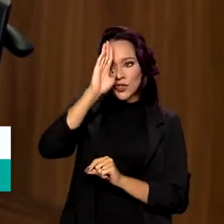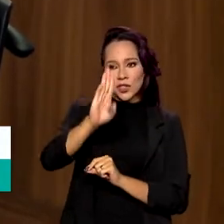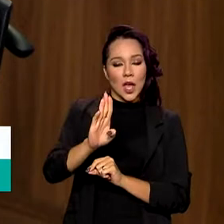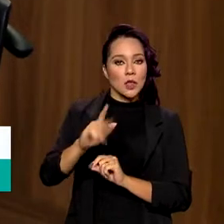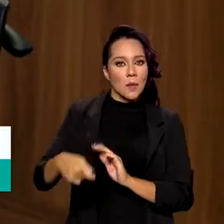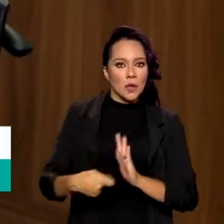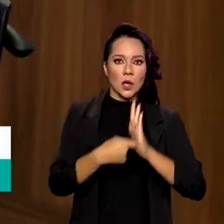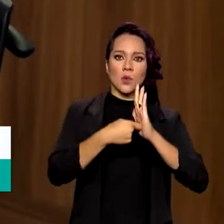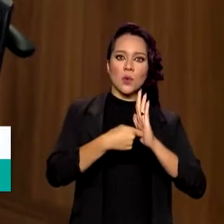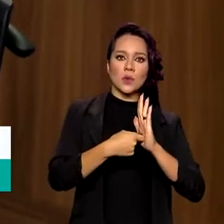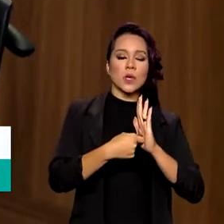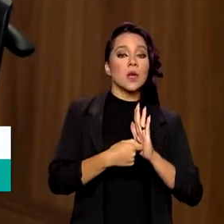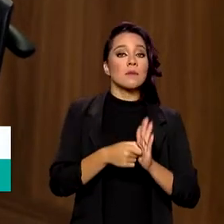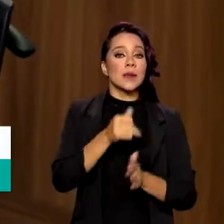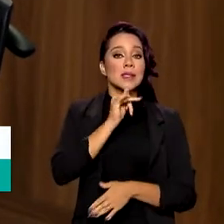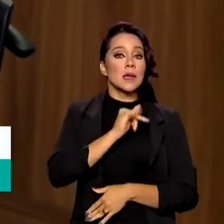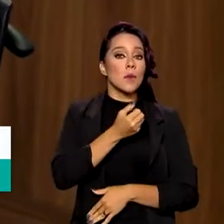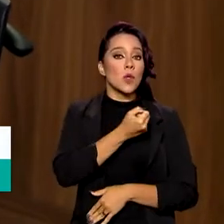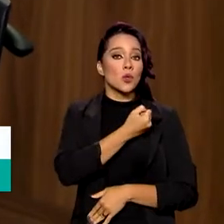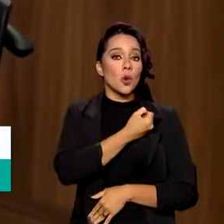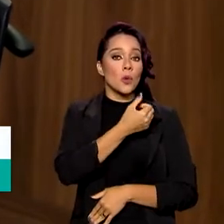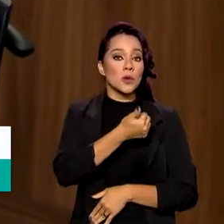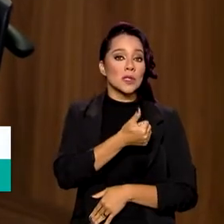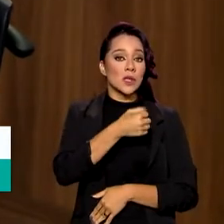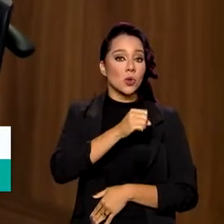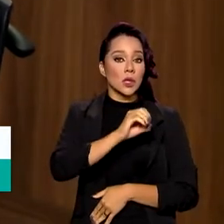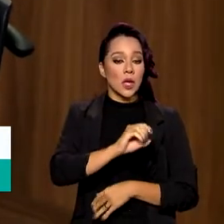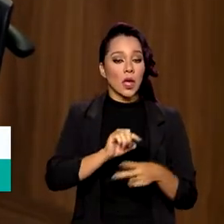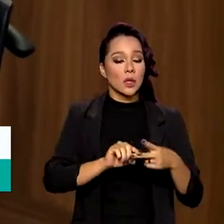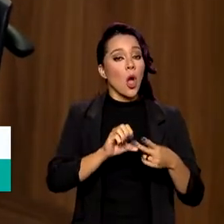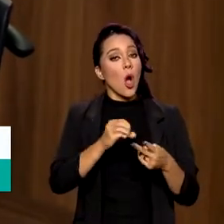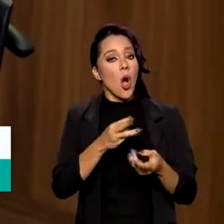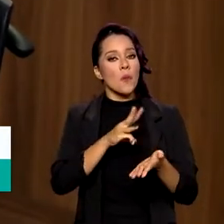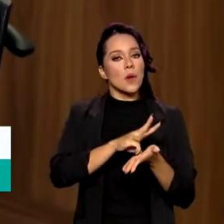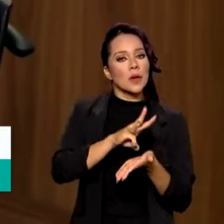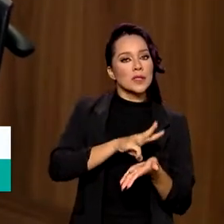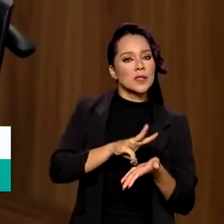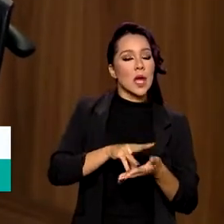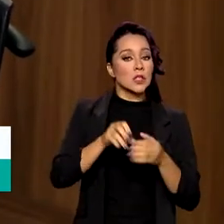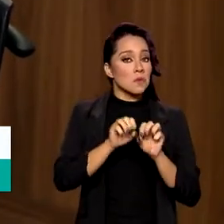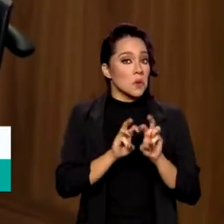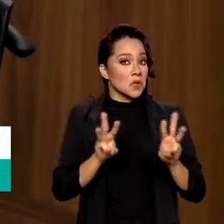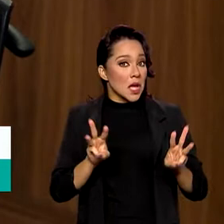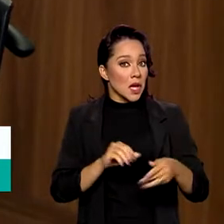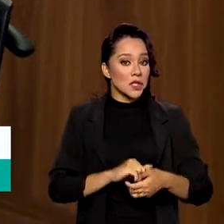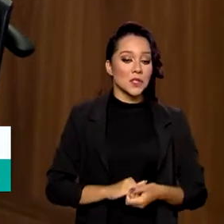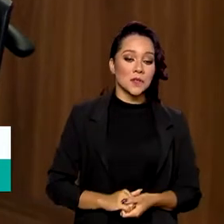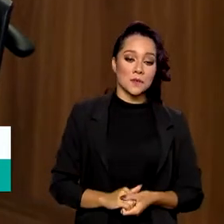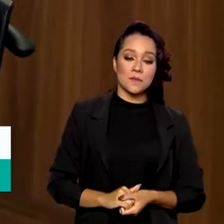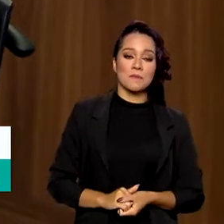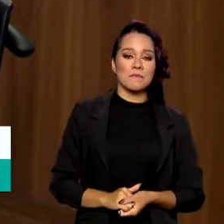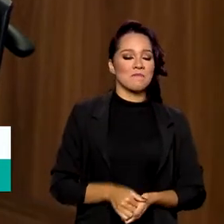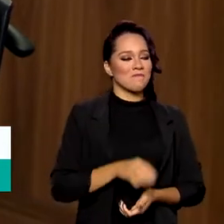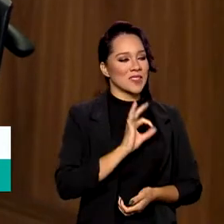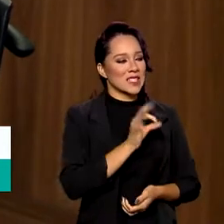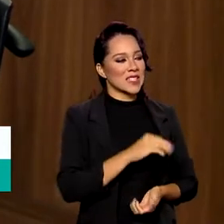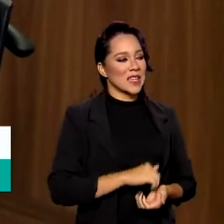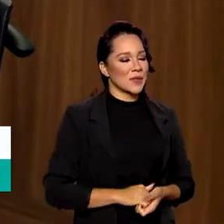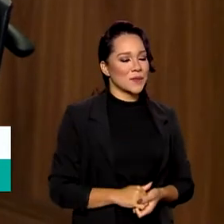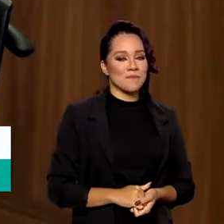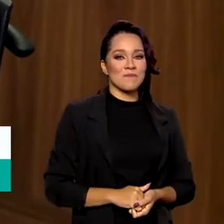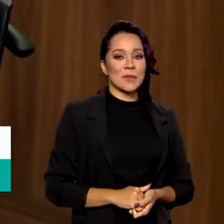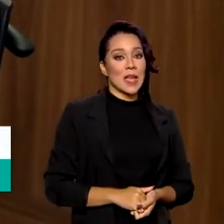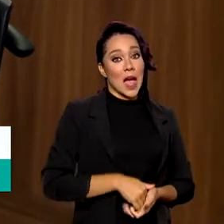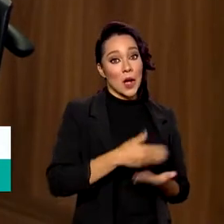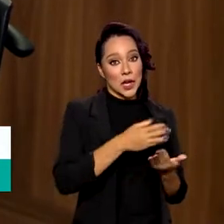para canal de denúncia como lix 180 seja por meio de WhatsApp ou seja por meio de um site perfeito e